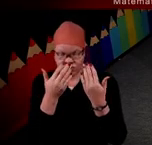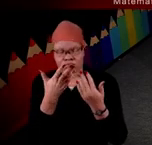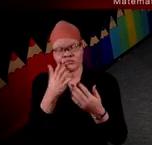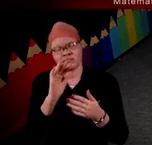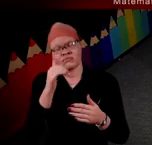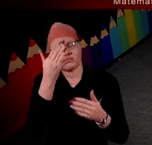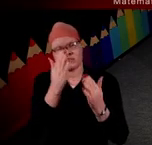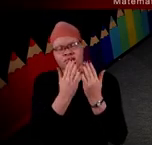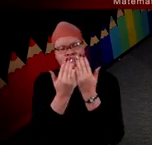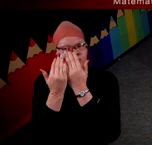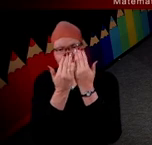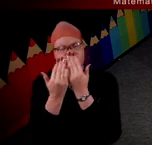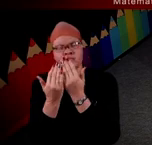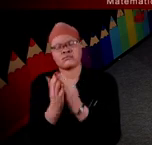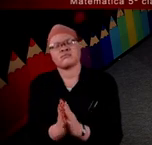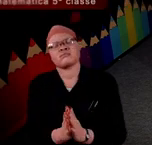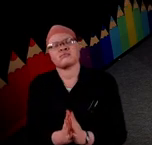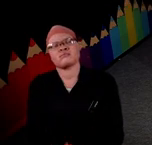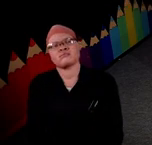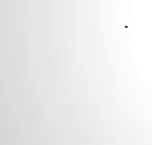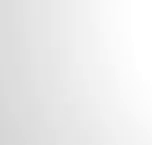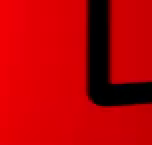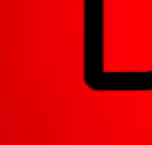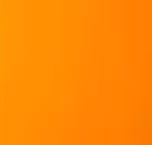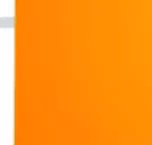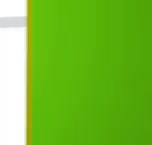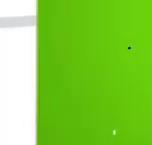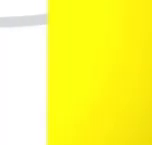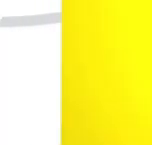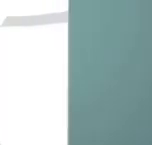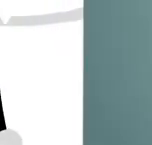dispensada até a próxima aula